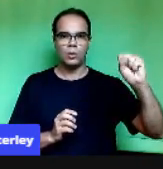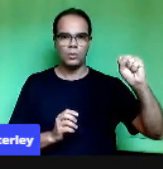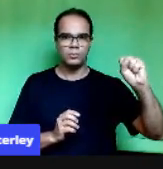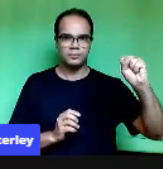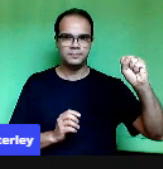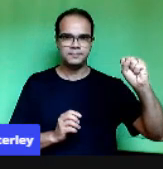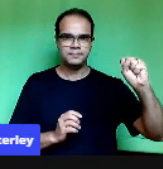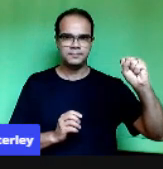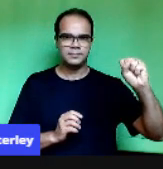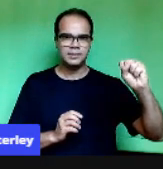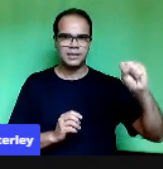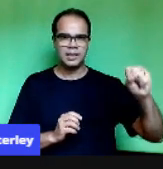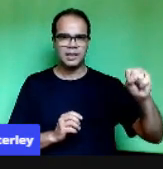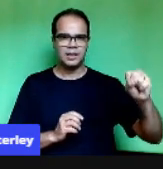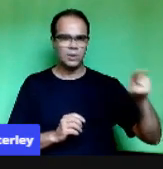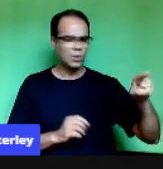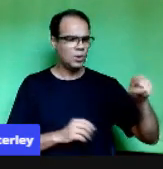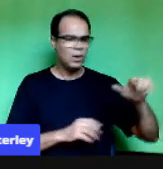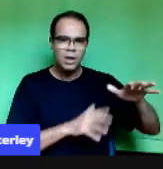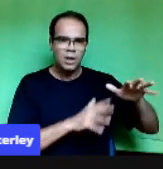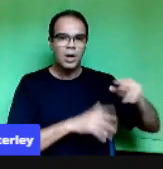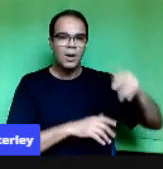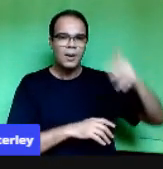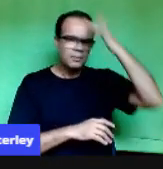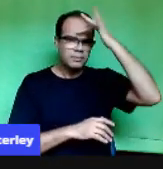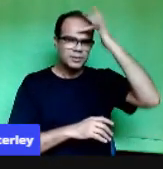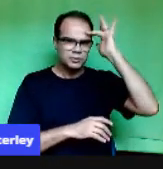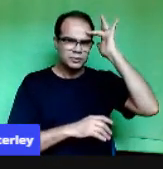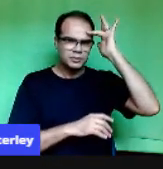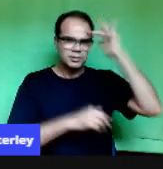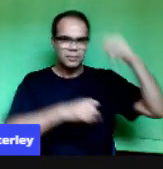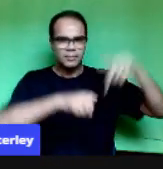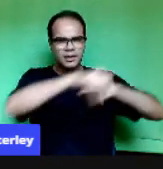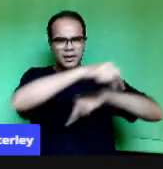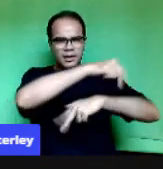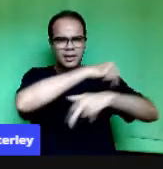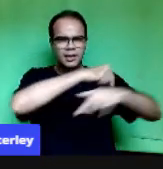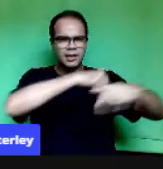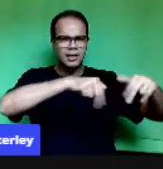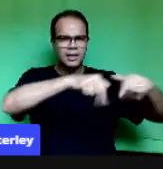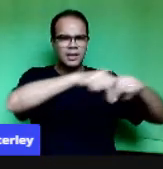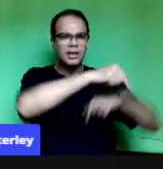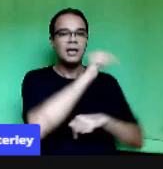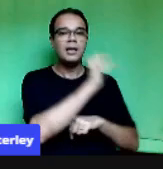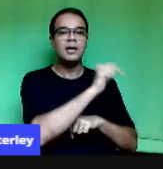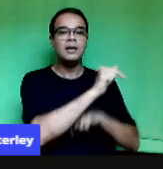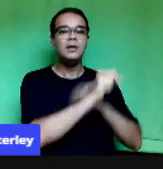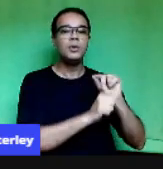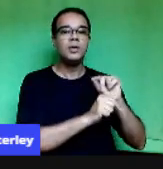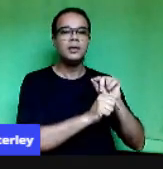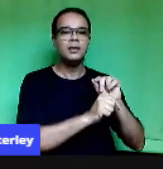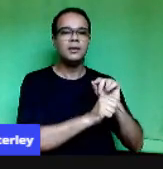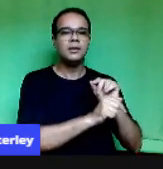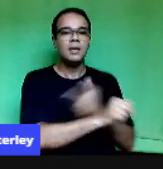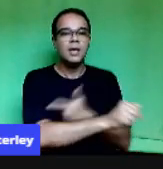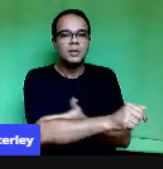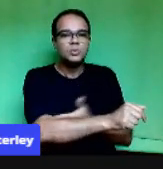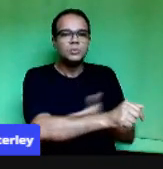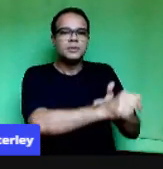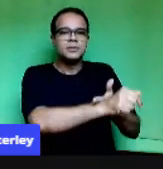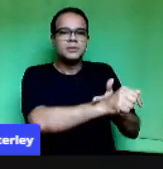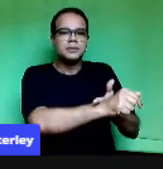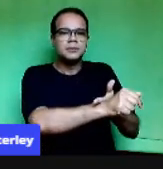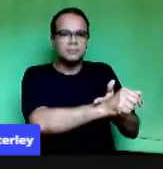viva a memória de um povo e dá condições para o quê? A sua sobrevivência, para a transformação do